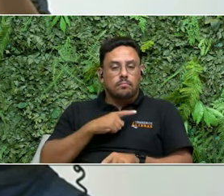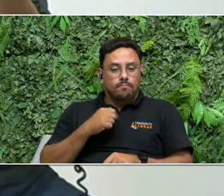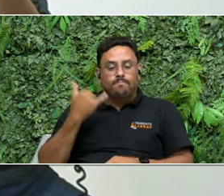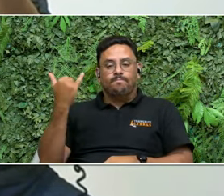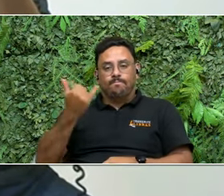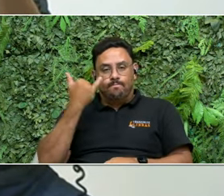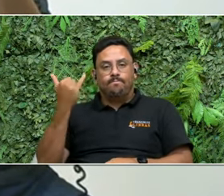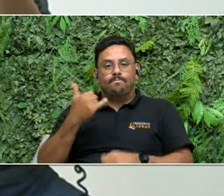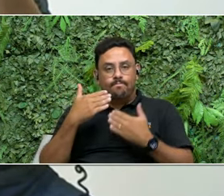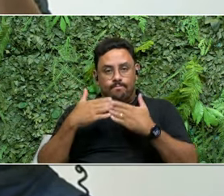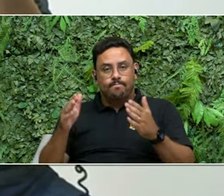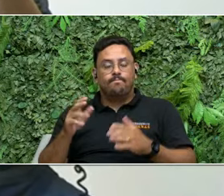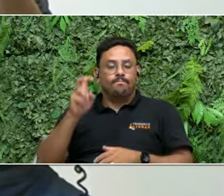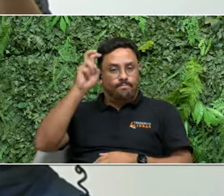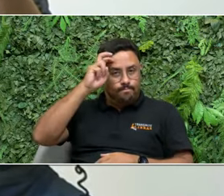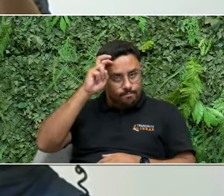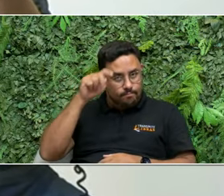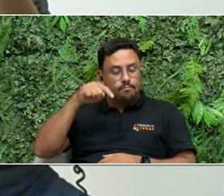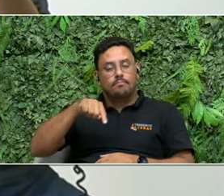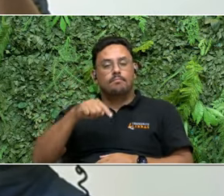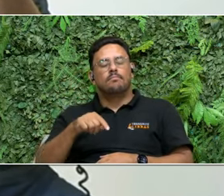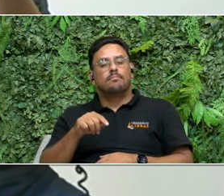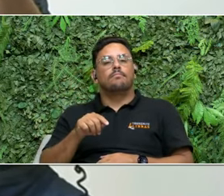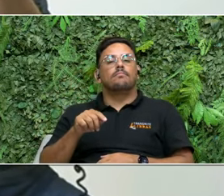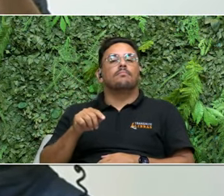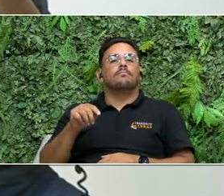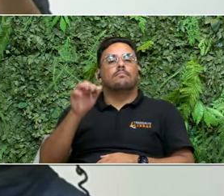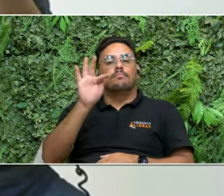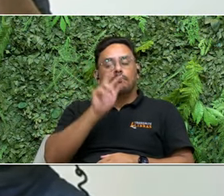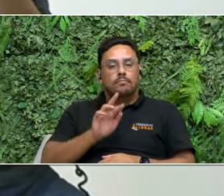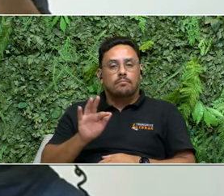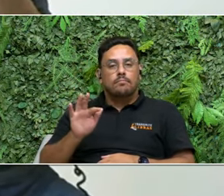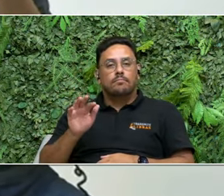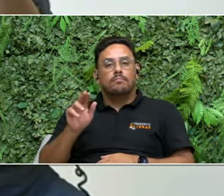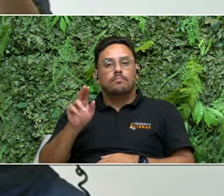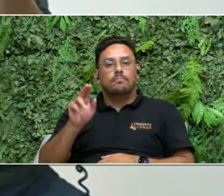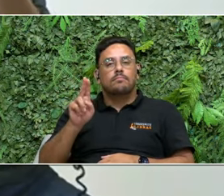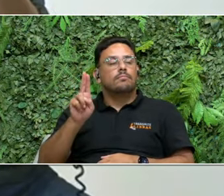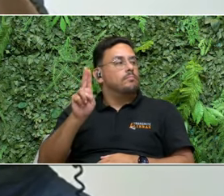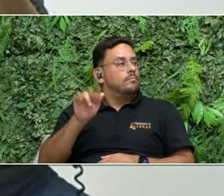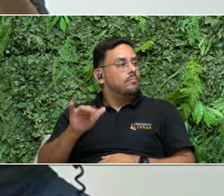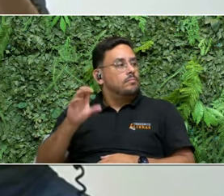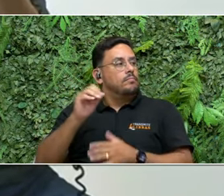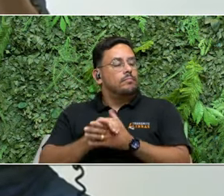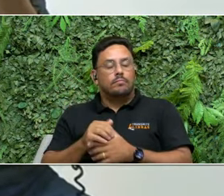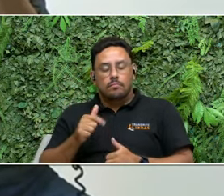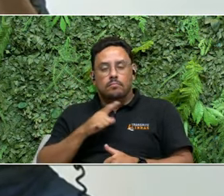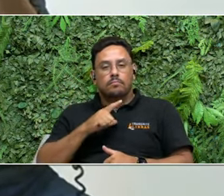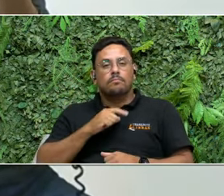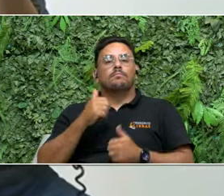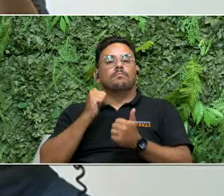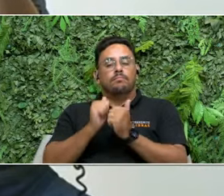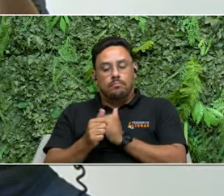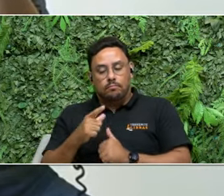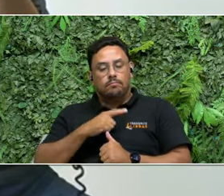Cruzeiro estrear bem aí na quinta-feira contra a Universidade Católica o jogo lá no Equador então o Cruzeiro vai